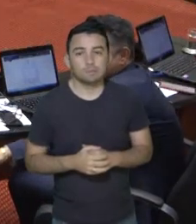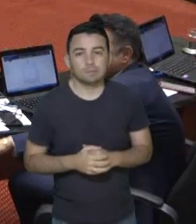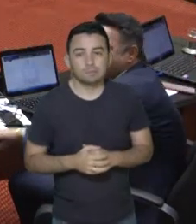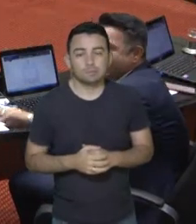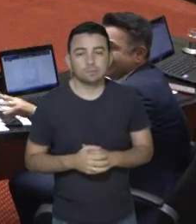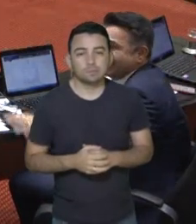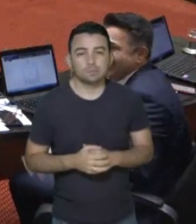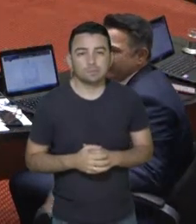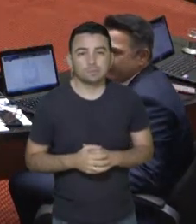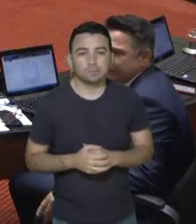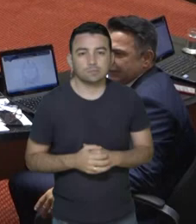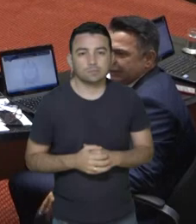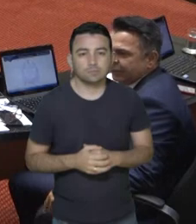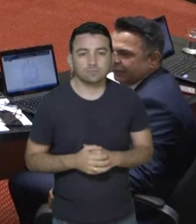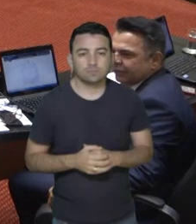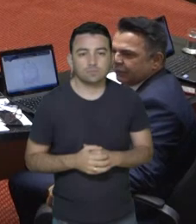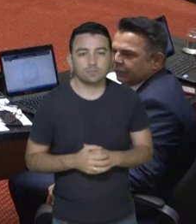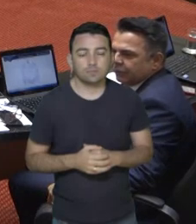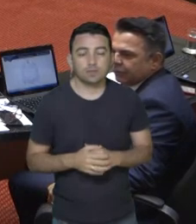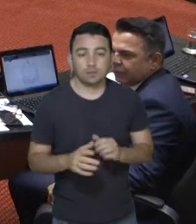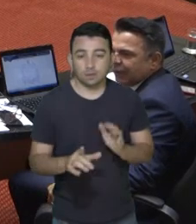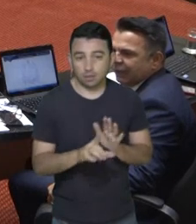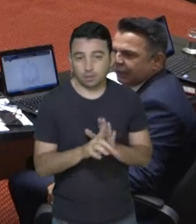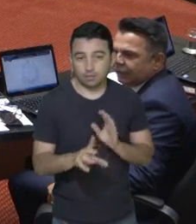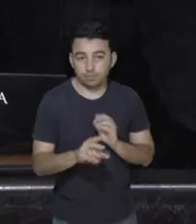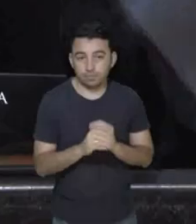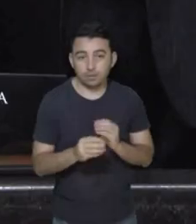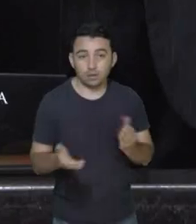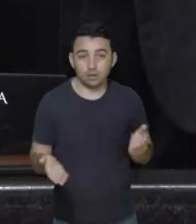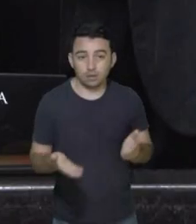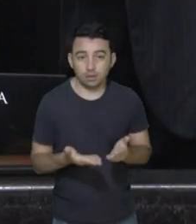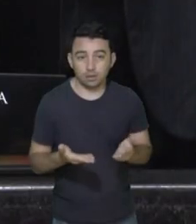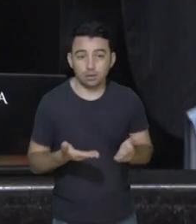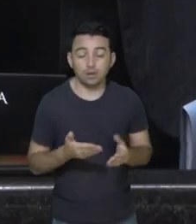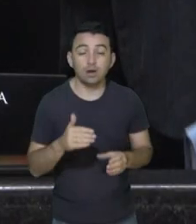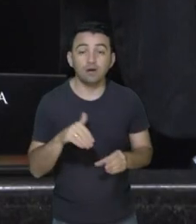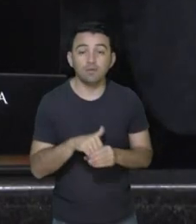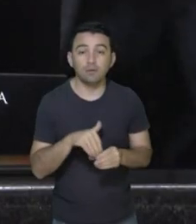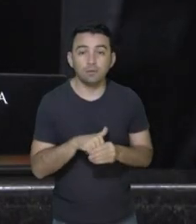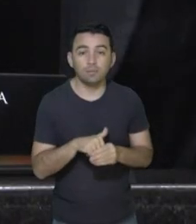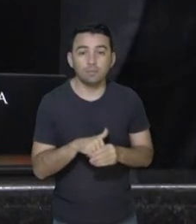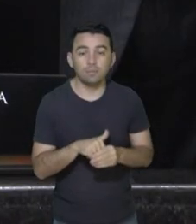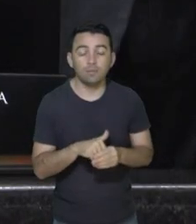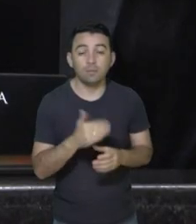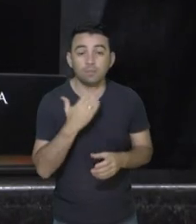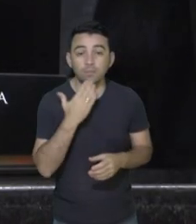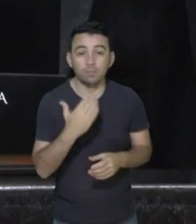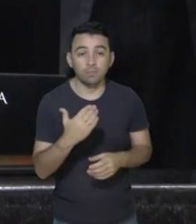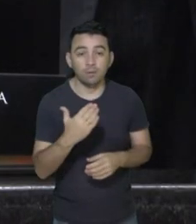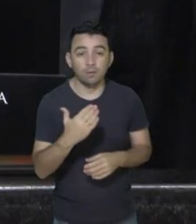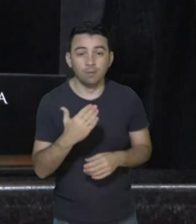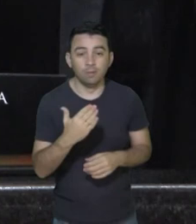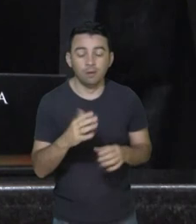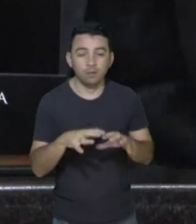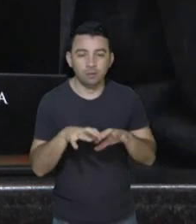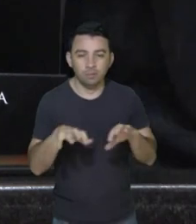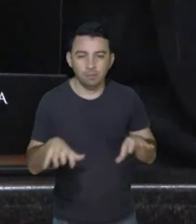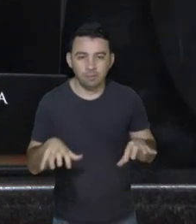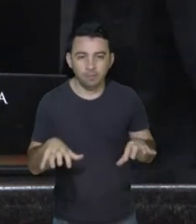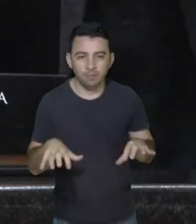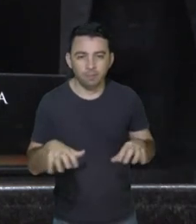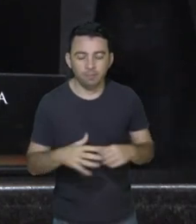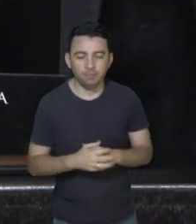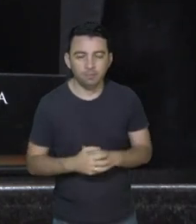aprovado o projeto de lei complementar, passamos a votar o requerimento de votação em separado.